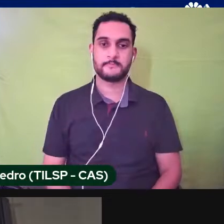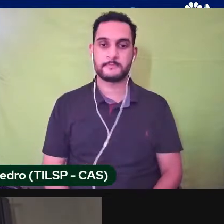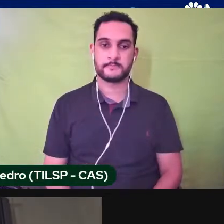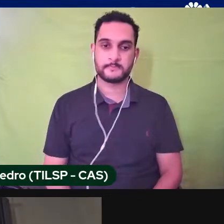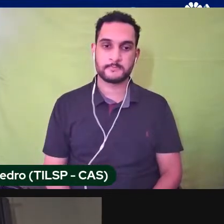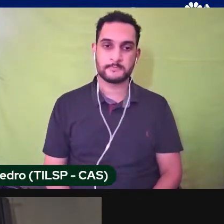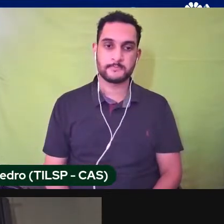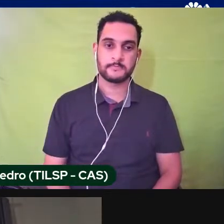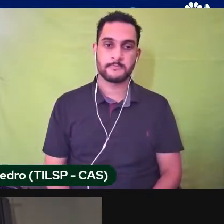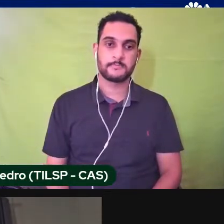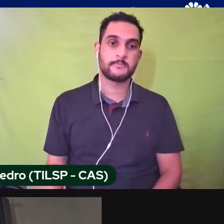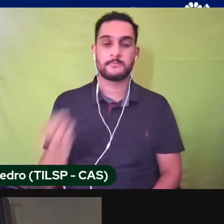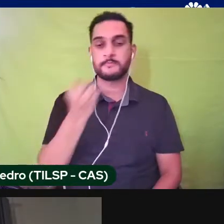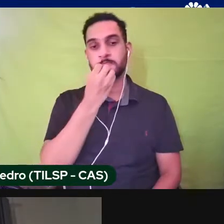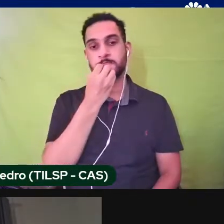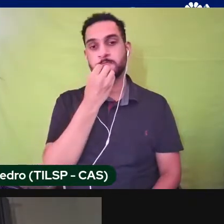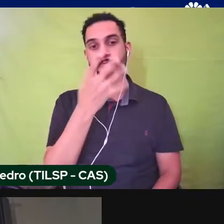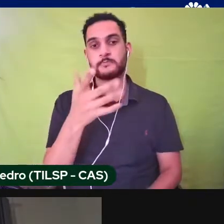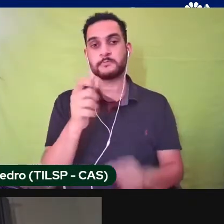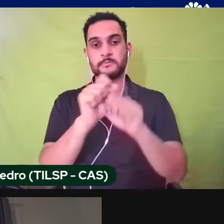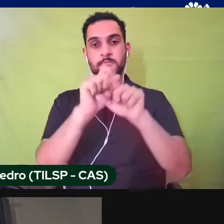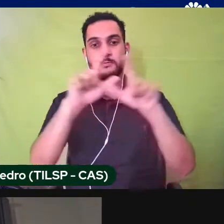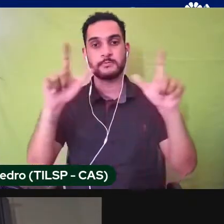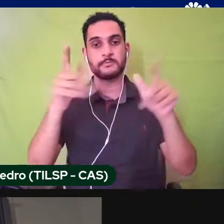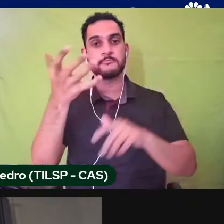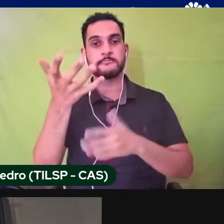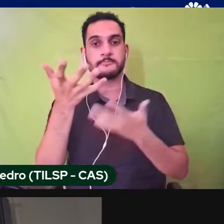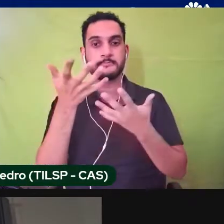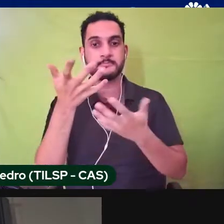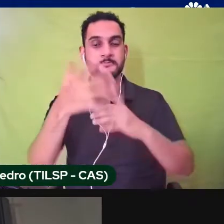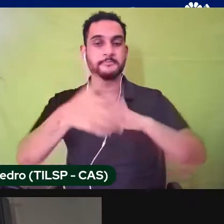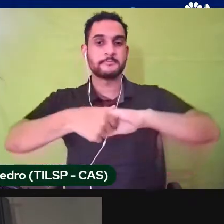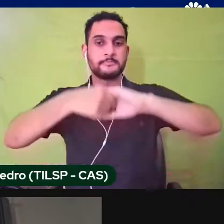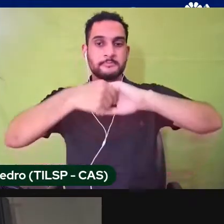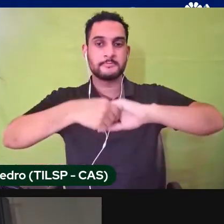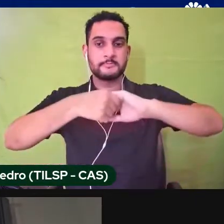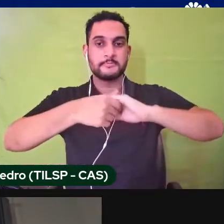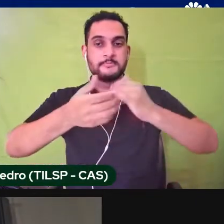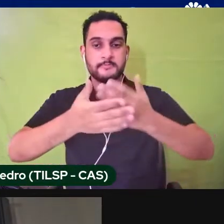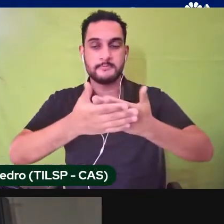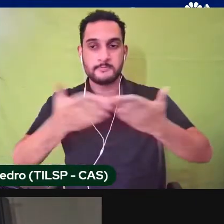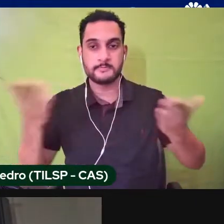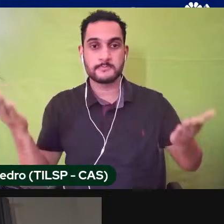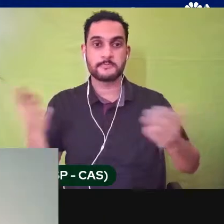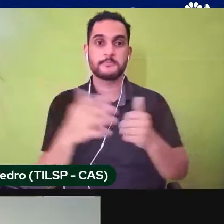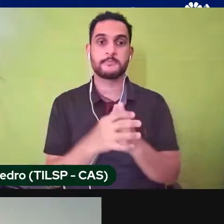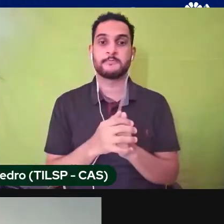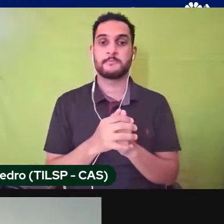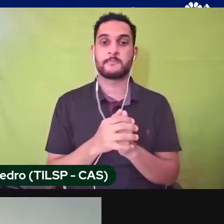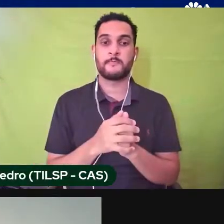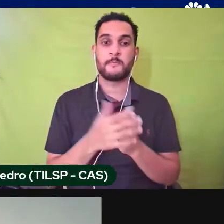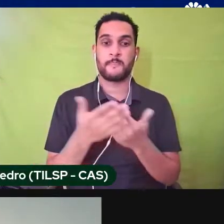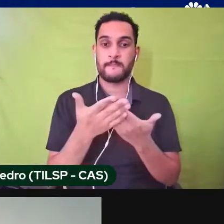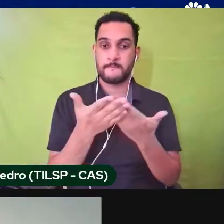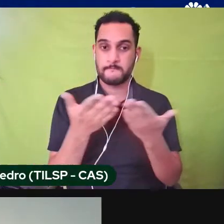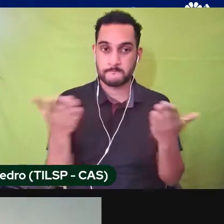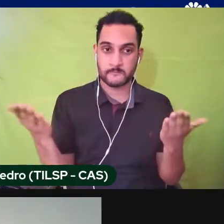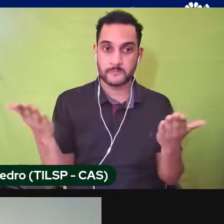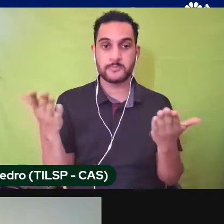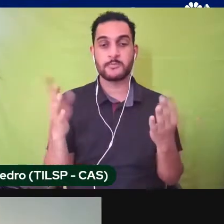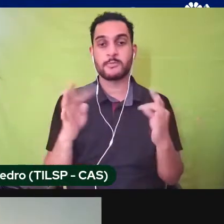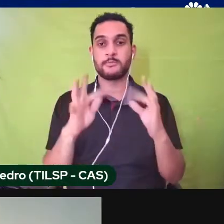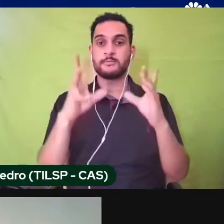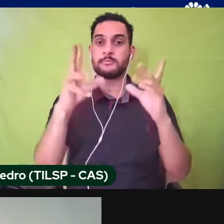Bom dia. Quero saudar a todos e a todas. Queridos e queridas